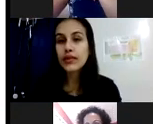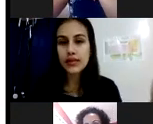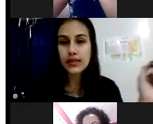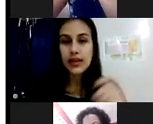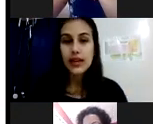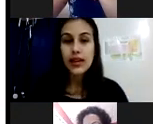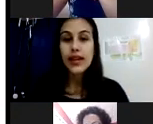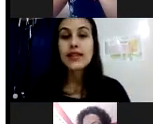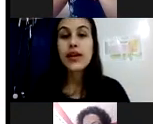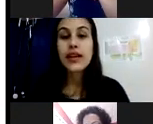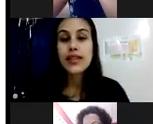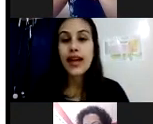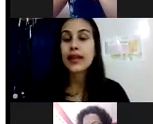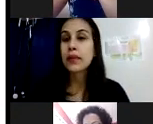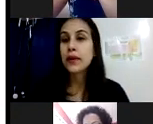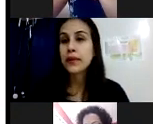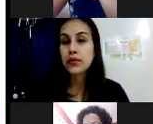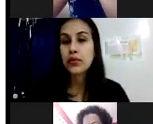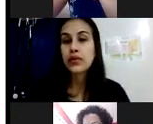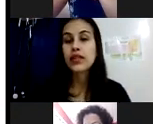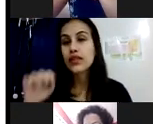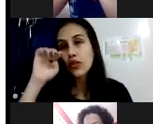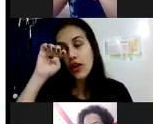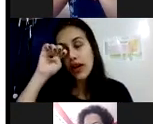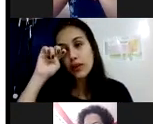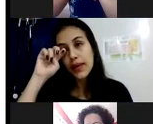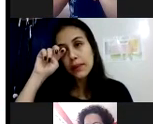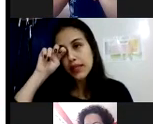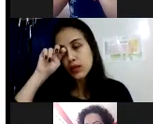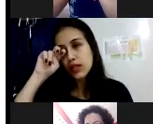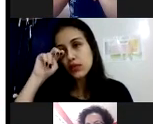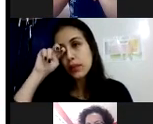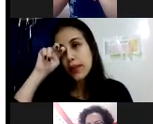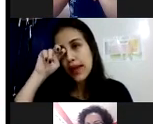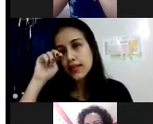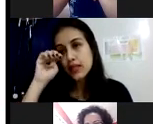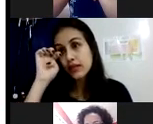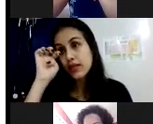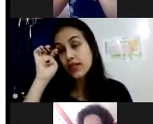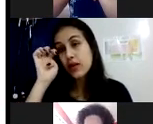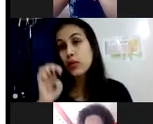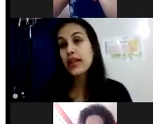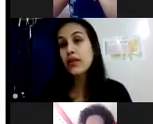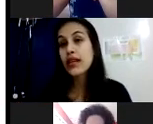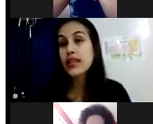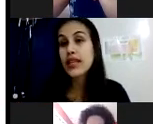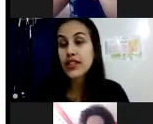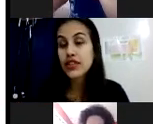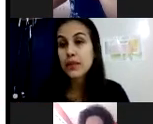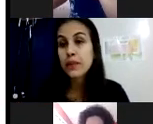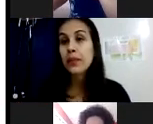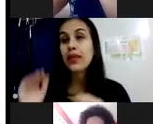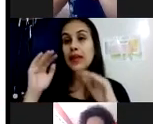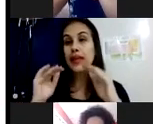não aconteça. Então, eles caem da própria altura, eles escorregam em piso, eles tropeçam, às vezes, em alguma